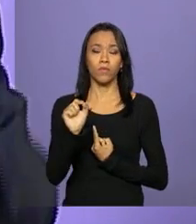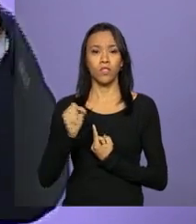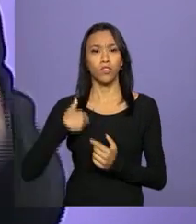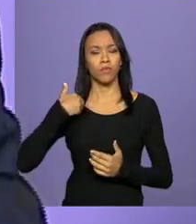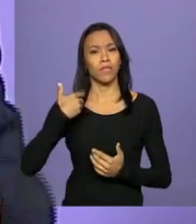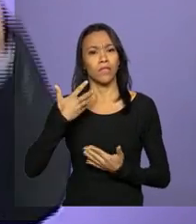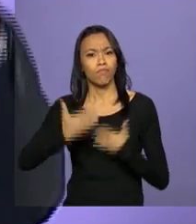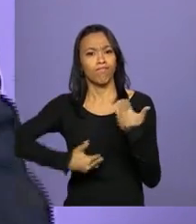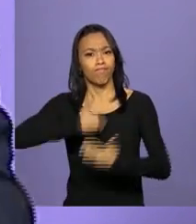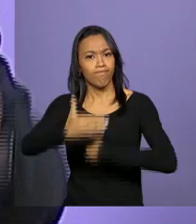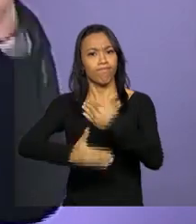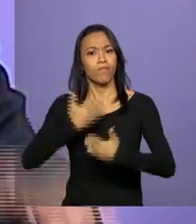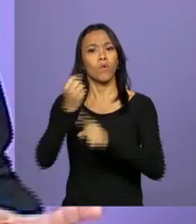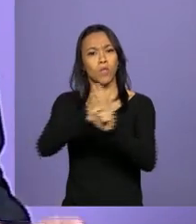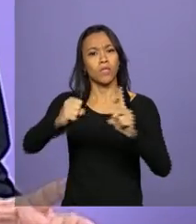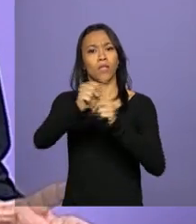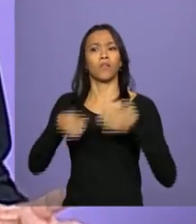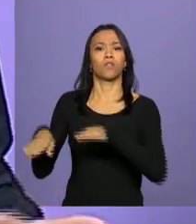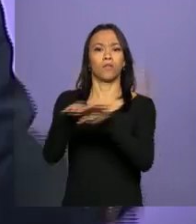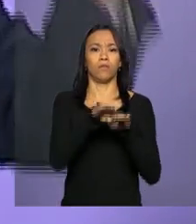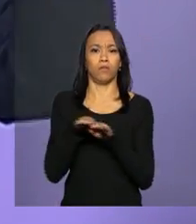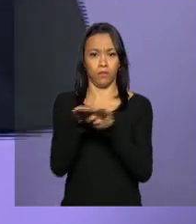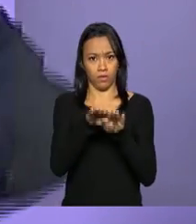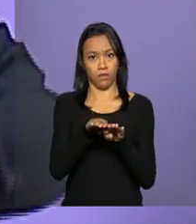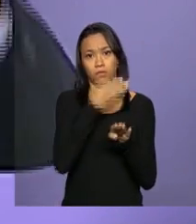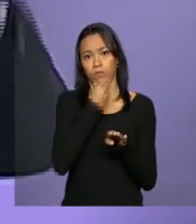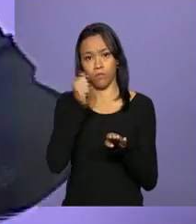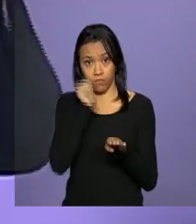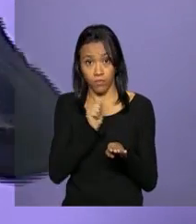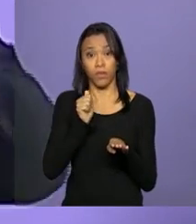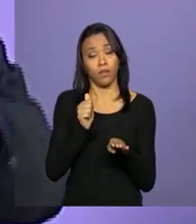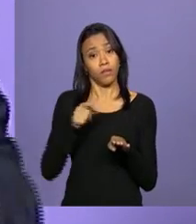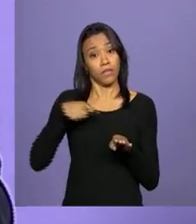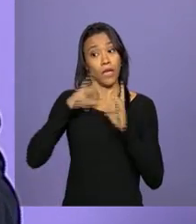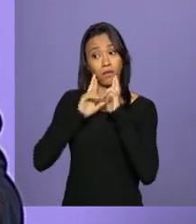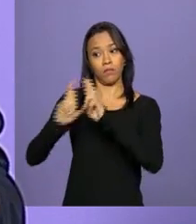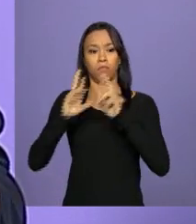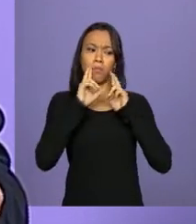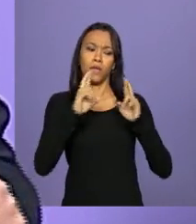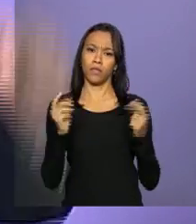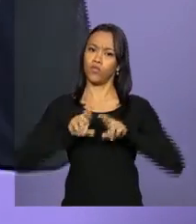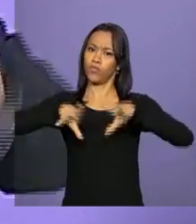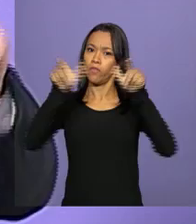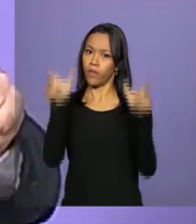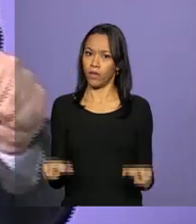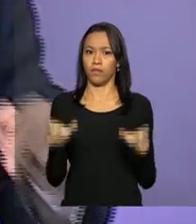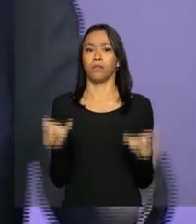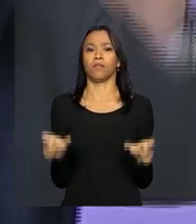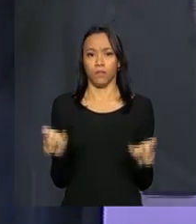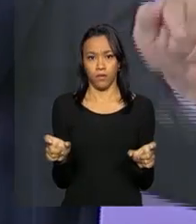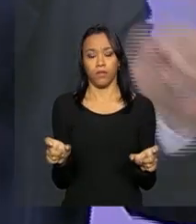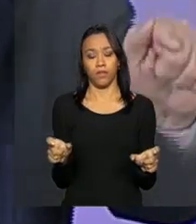e disputar uma sociedade de iguais que é capaz de valorizar as diferenças e de que capaz de